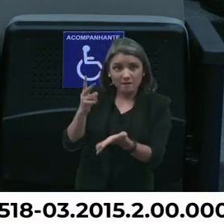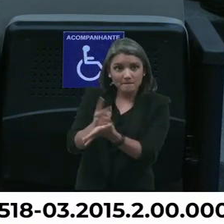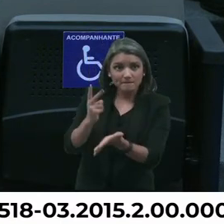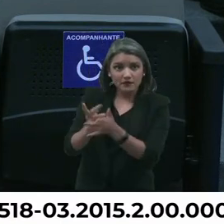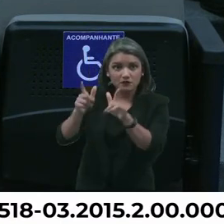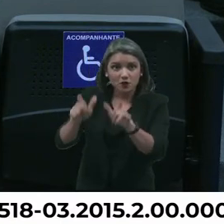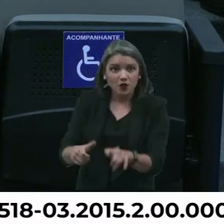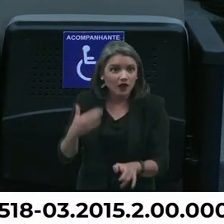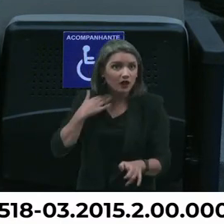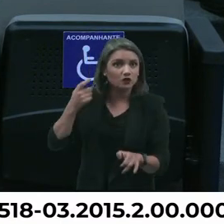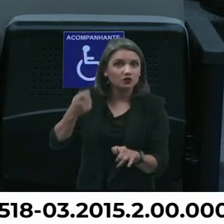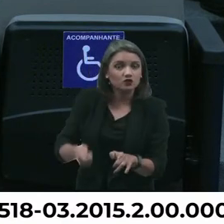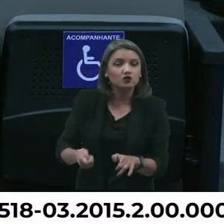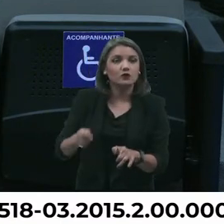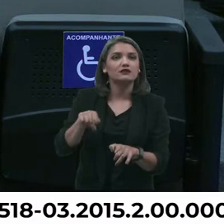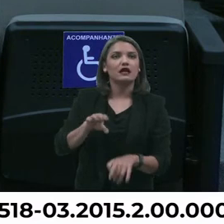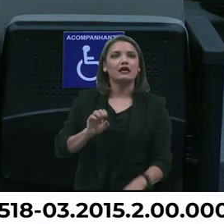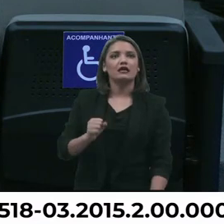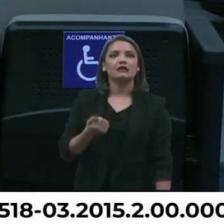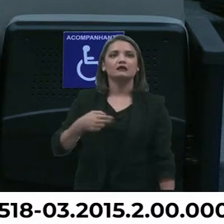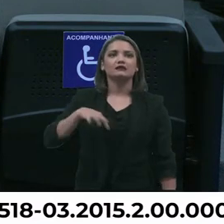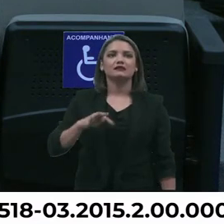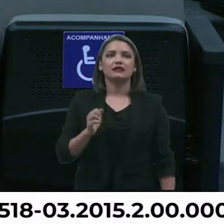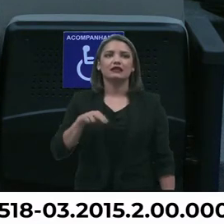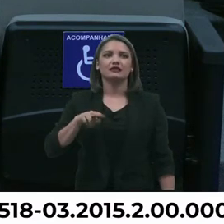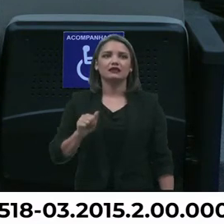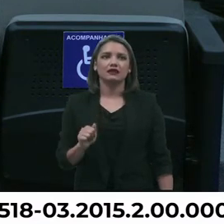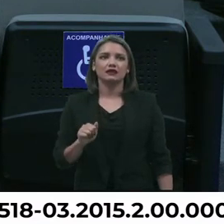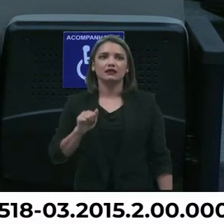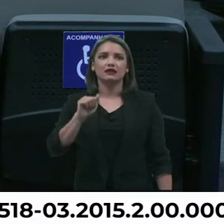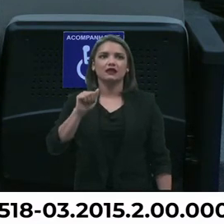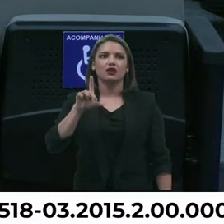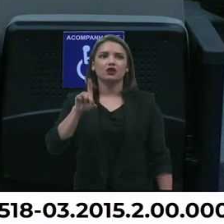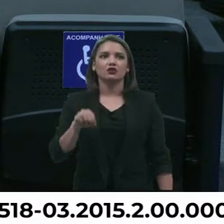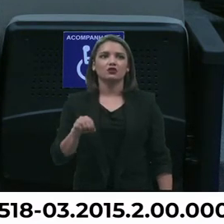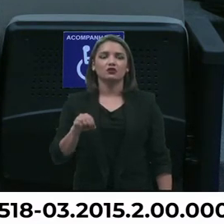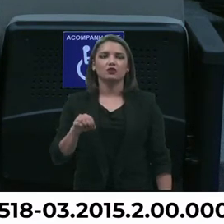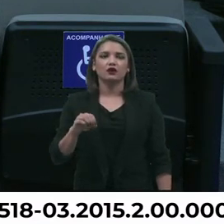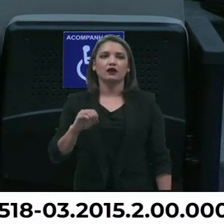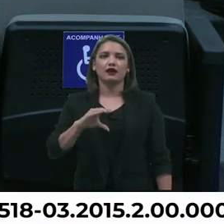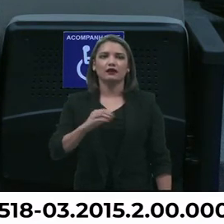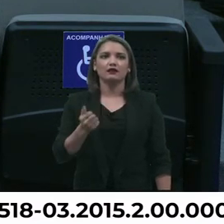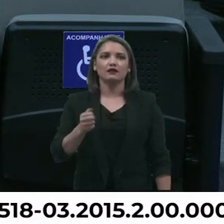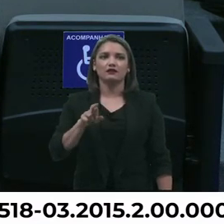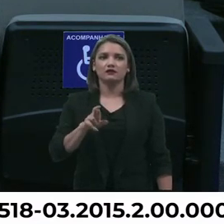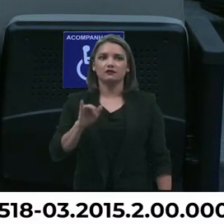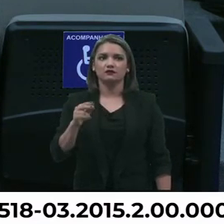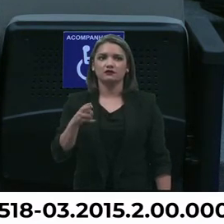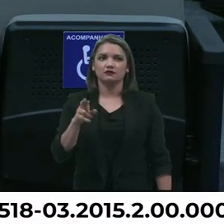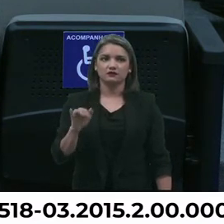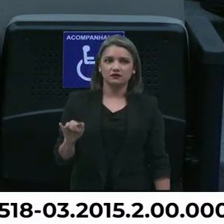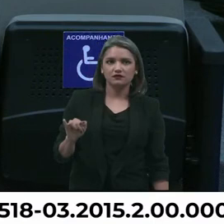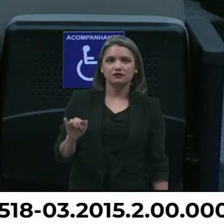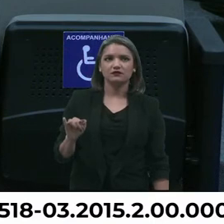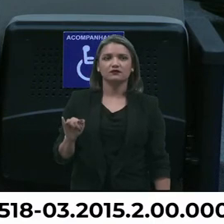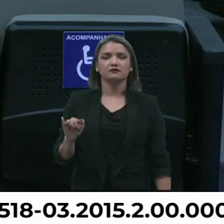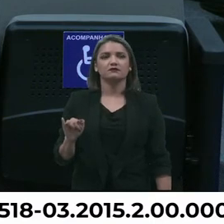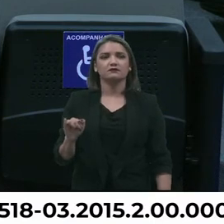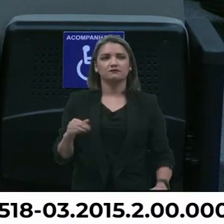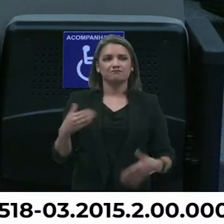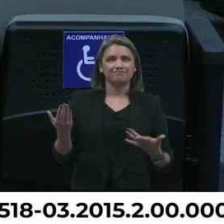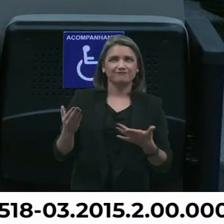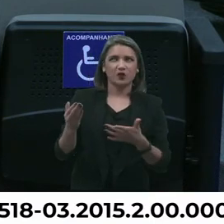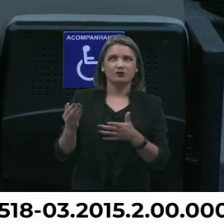o juiz titular, a comarca de Santana do Acaraú, do Cariri, me perdoe aqui o eventual tropeço na palavra com